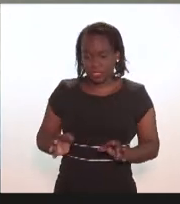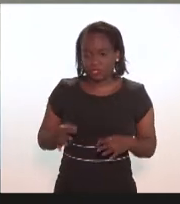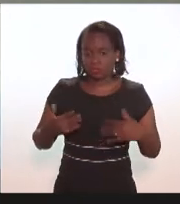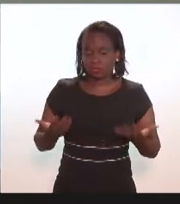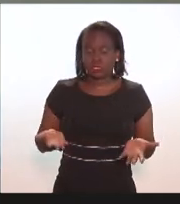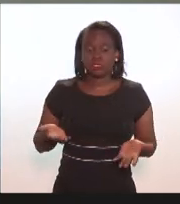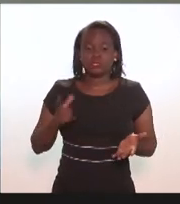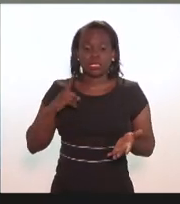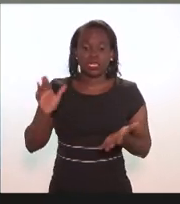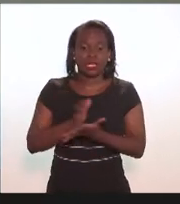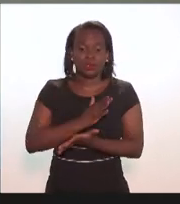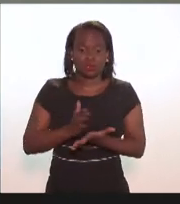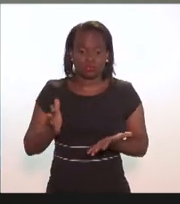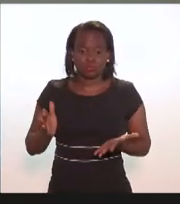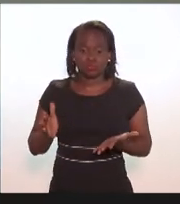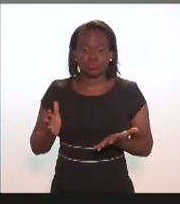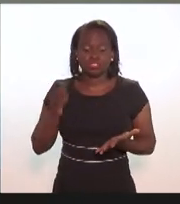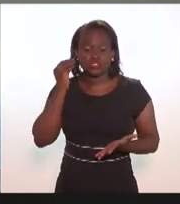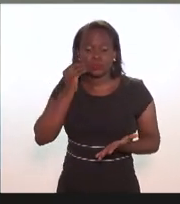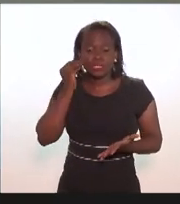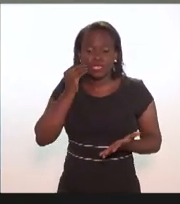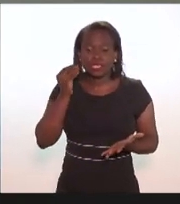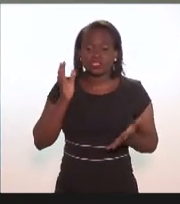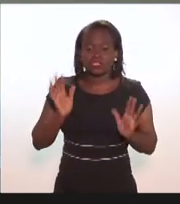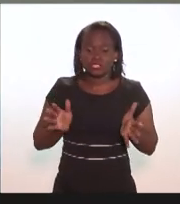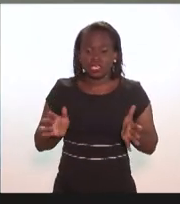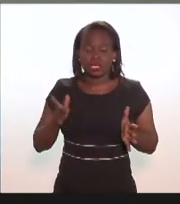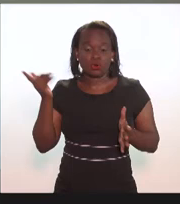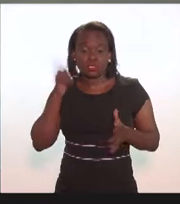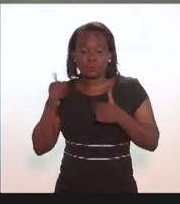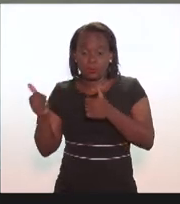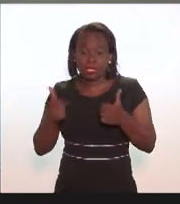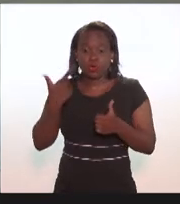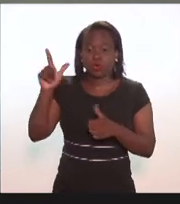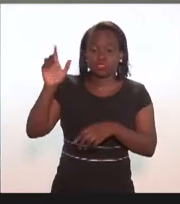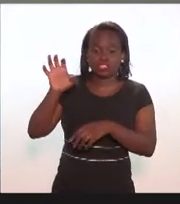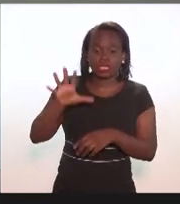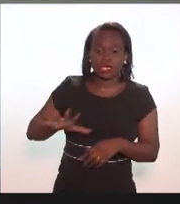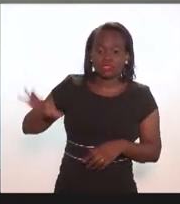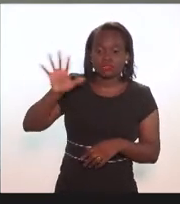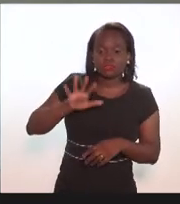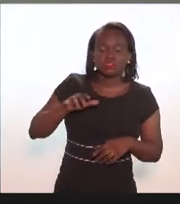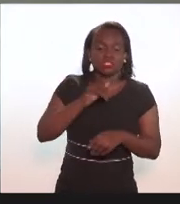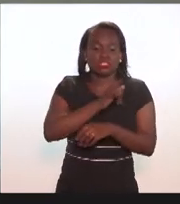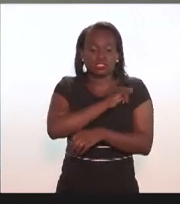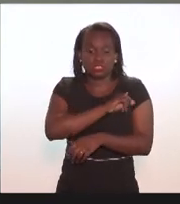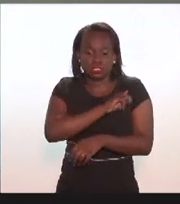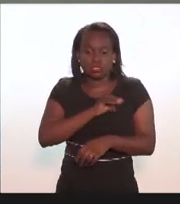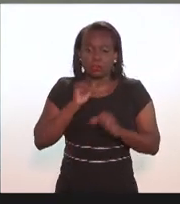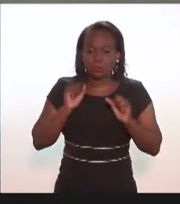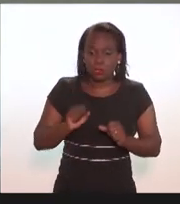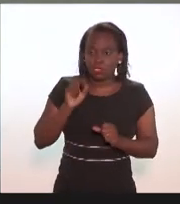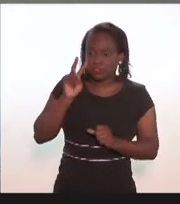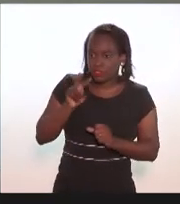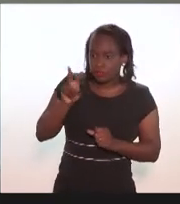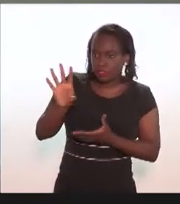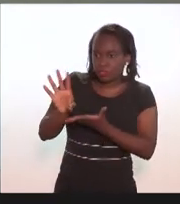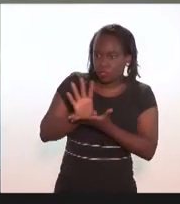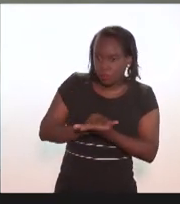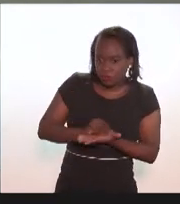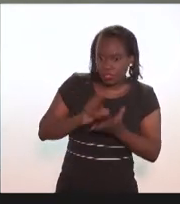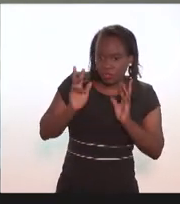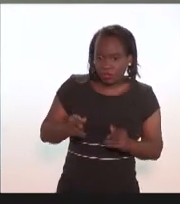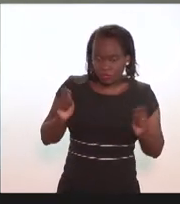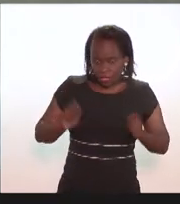tem algumas experiências exitosas em outros estados e que o Estado do Rio de Janeiro pode, sim, observar e trazer para